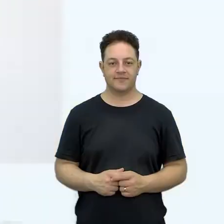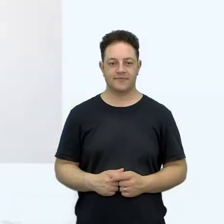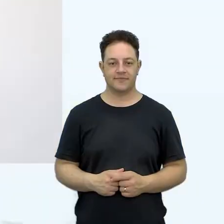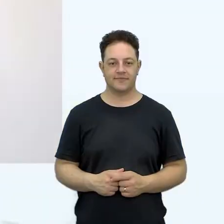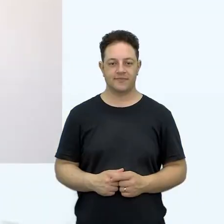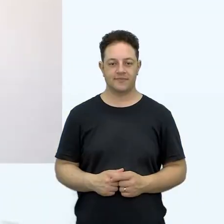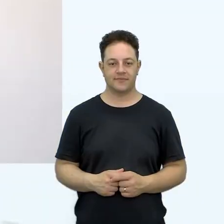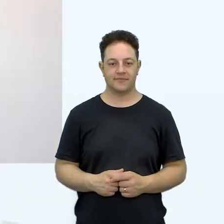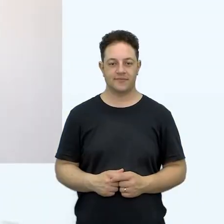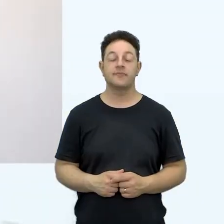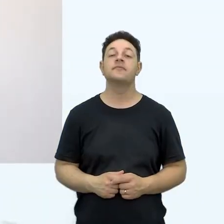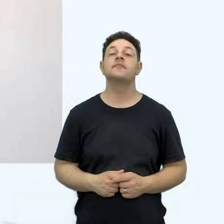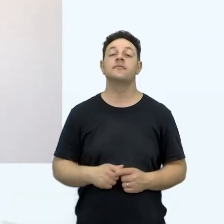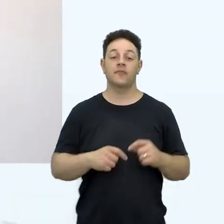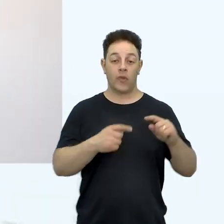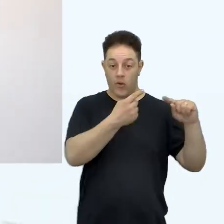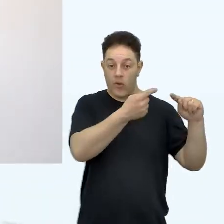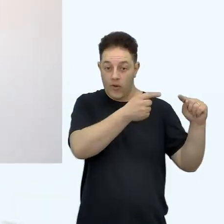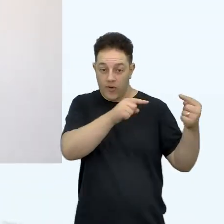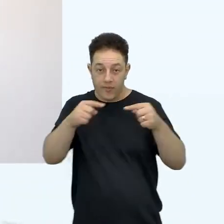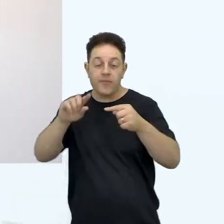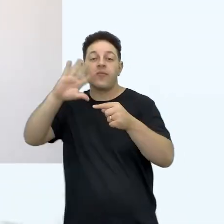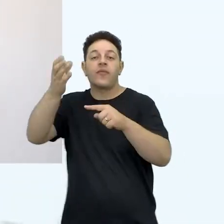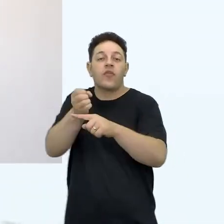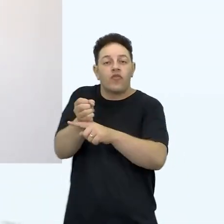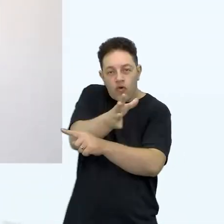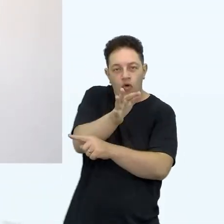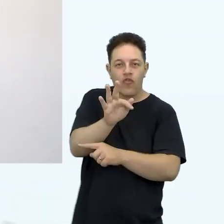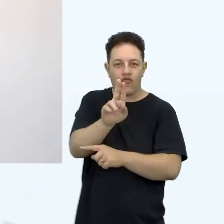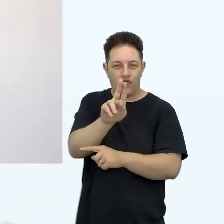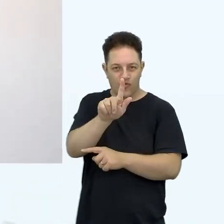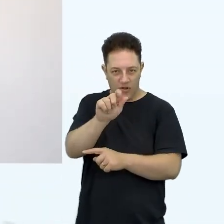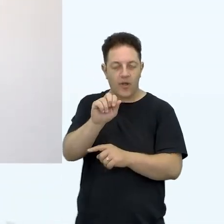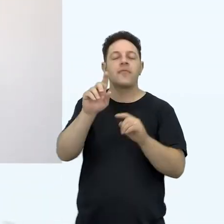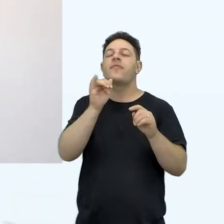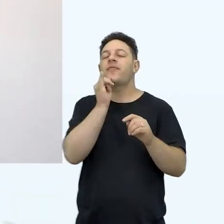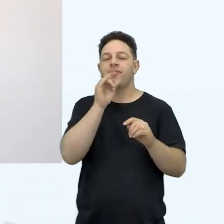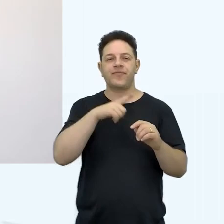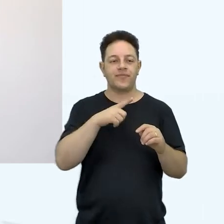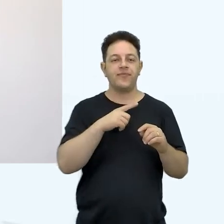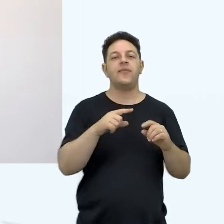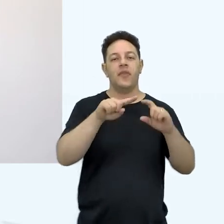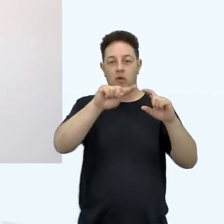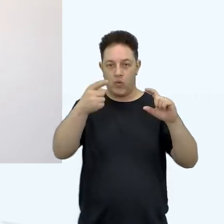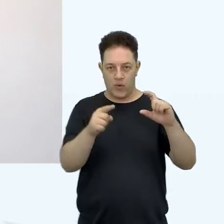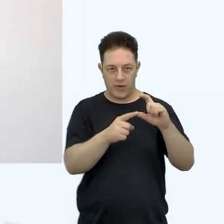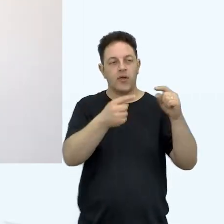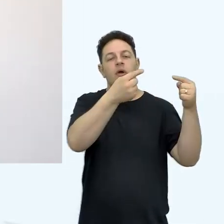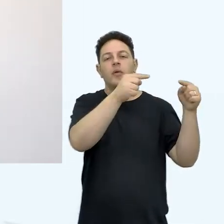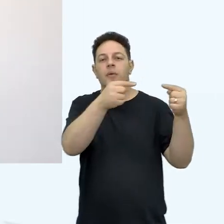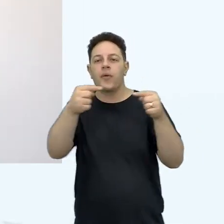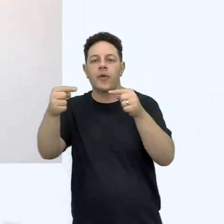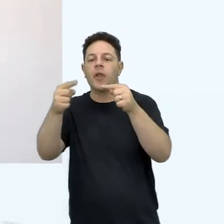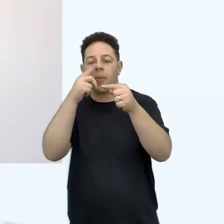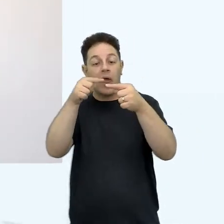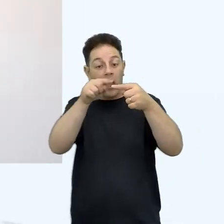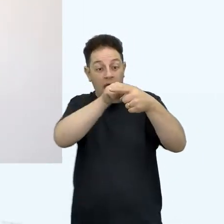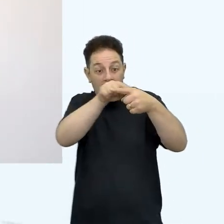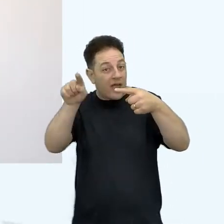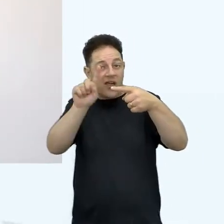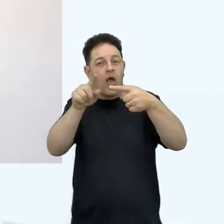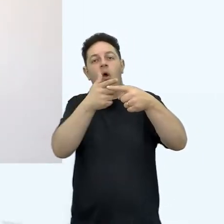A fuga de corrente elétrica, pessoal, é quando a corrente elétrica de um circuito passa a fluir para fora desse